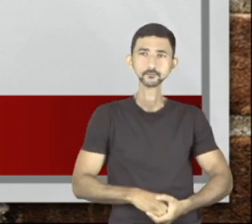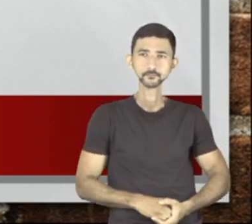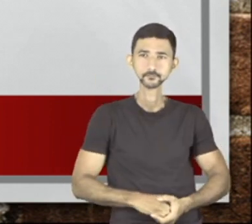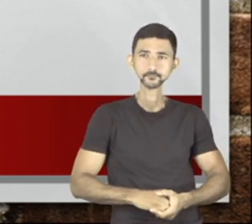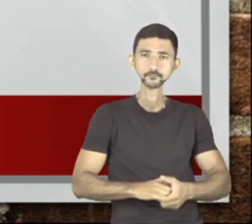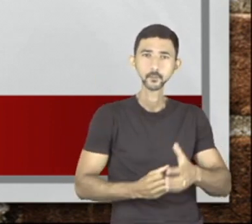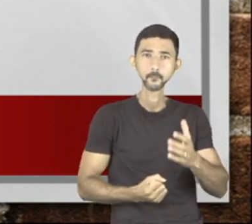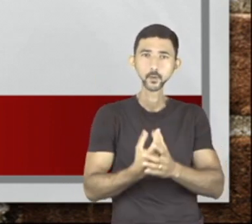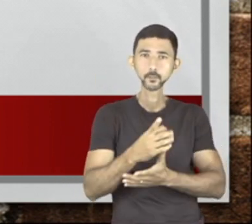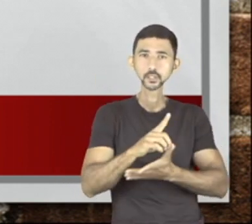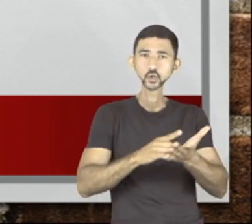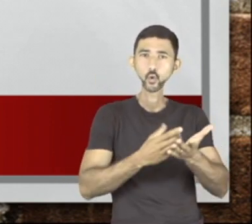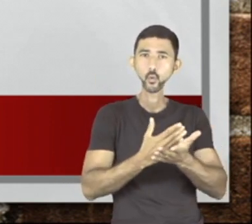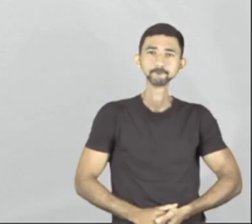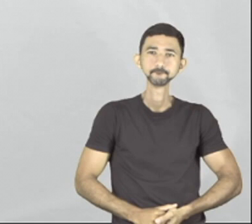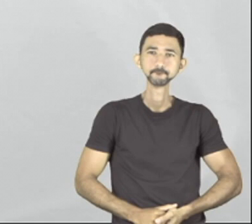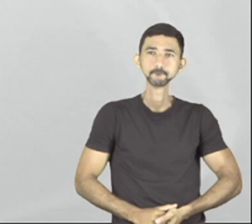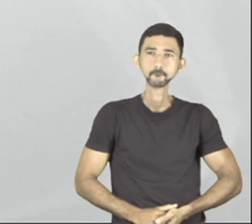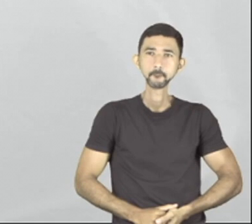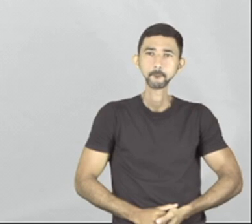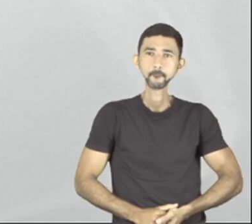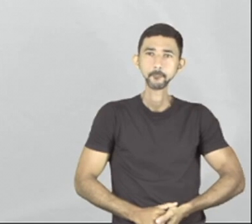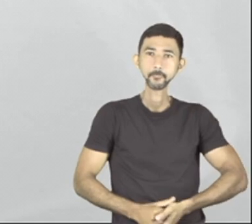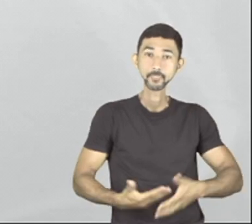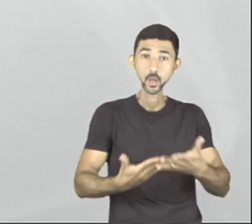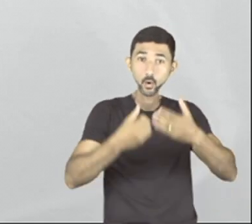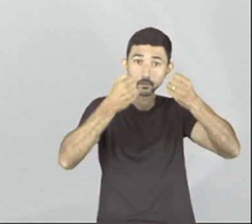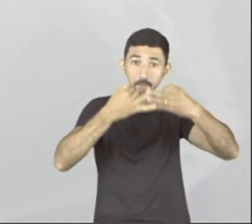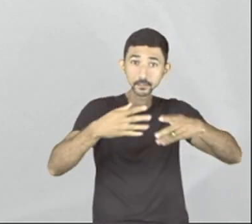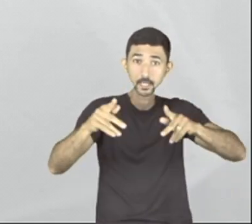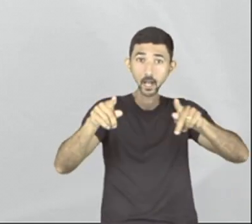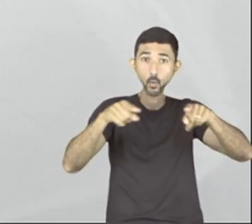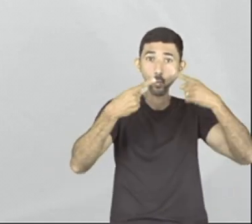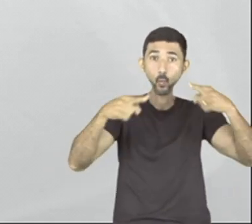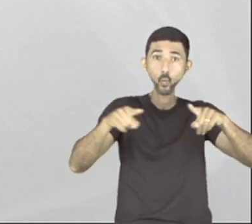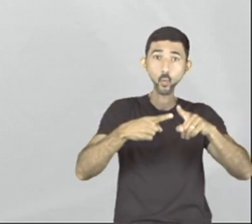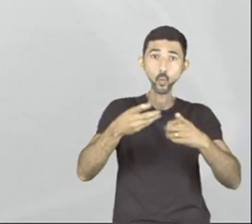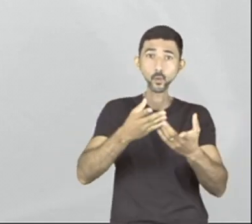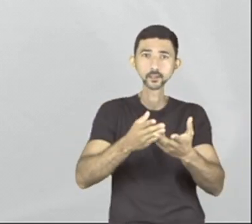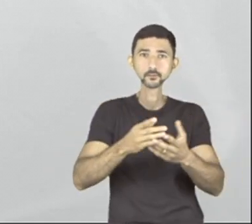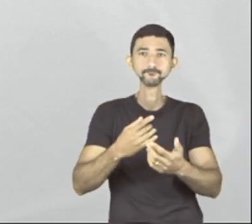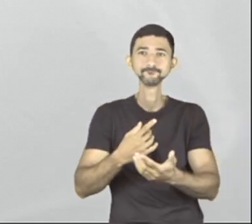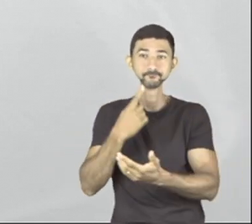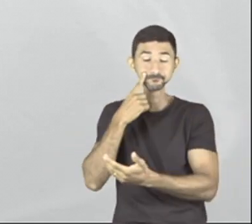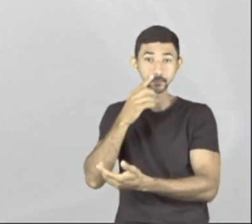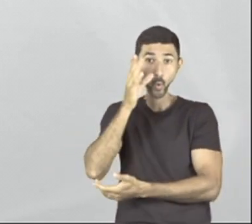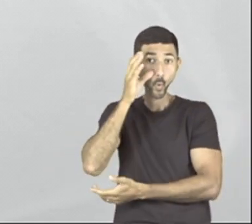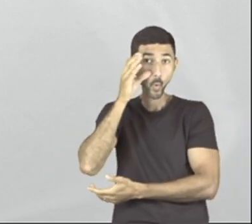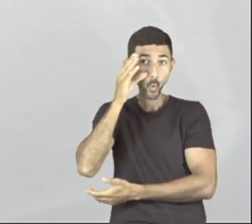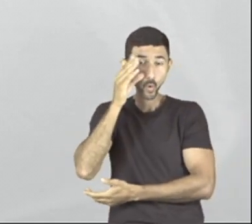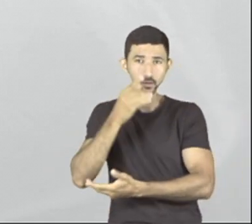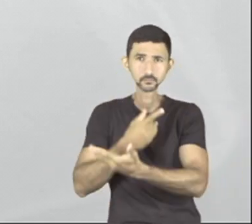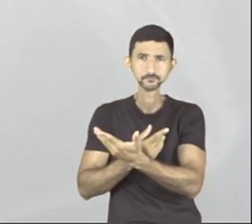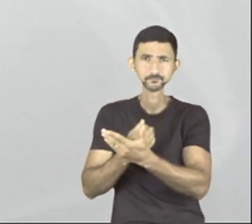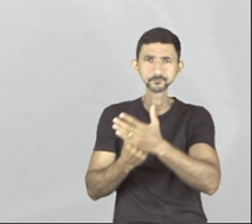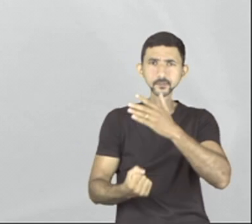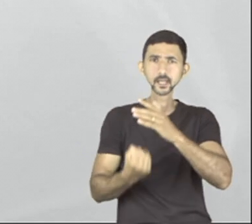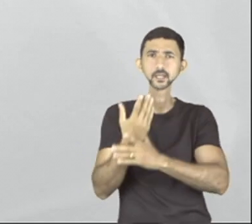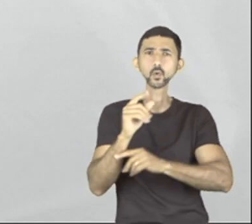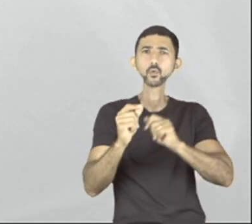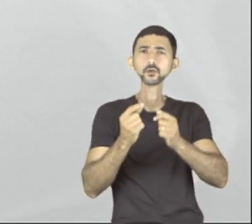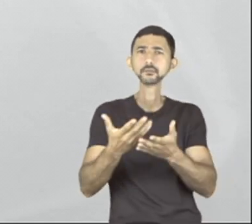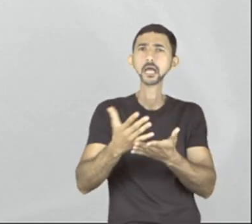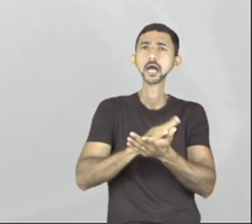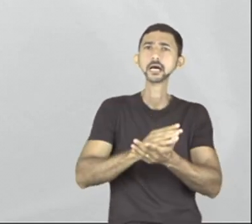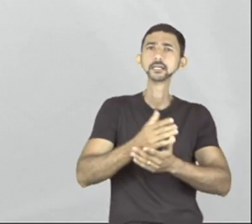Diário Oficial do Estado. Vamos falar agora sobre o hino do Pará. Olha que curioso, o hino do Pará ele surgiu